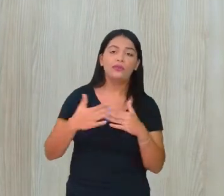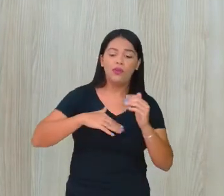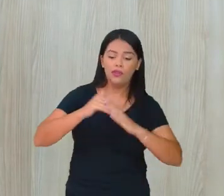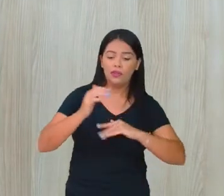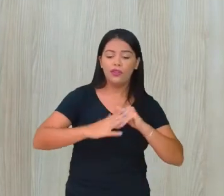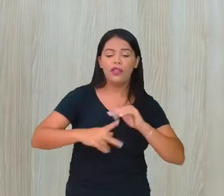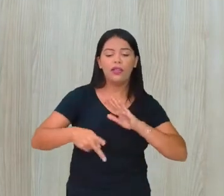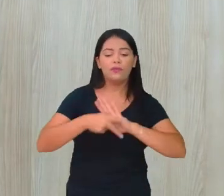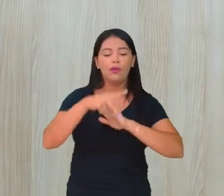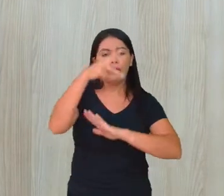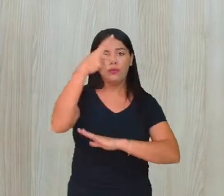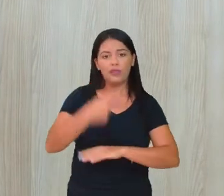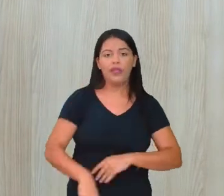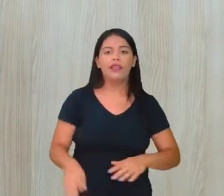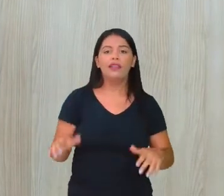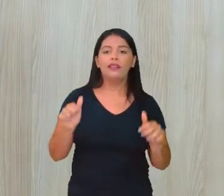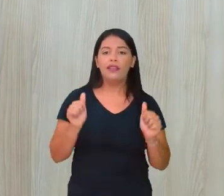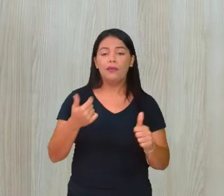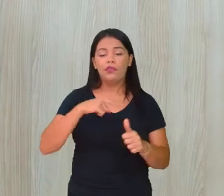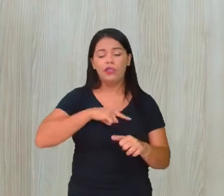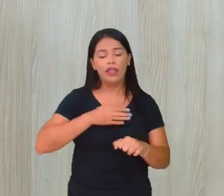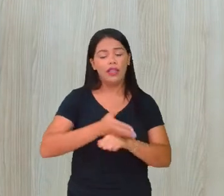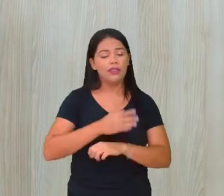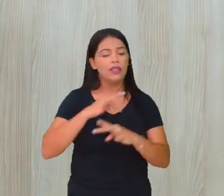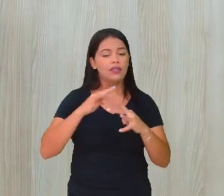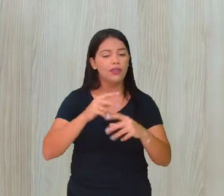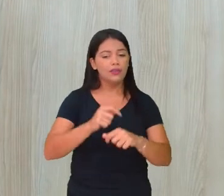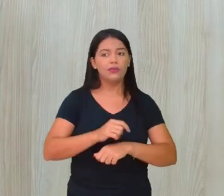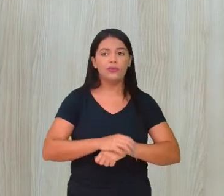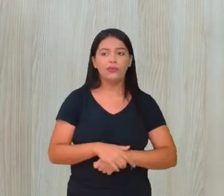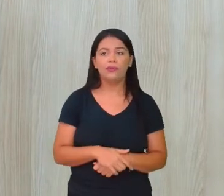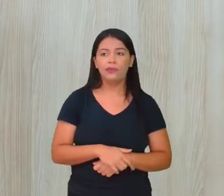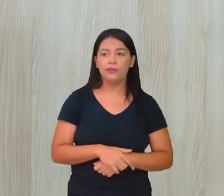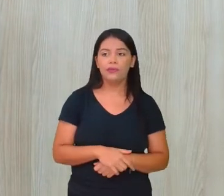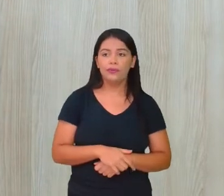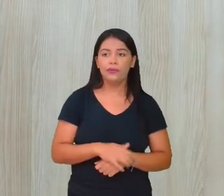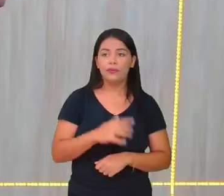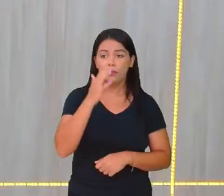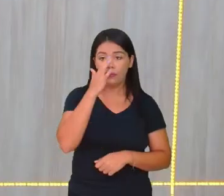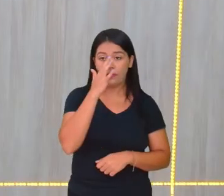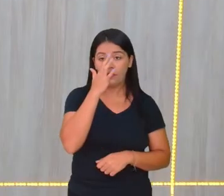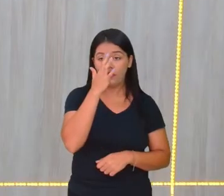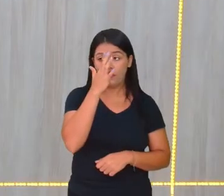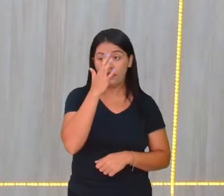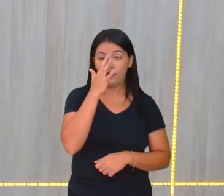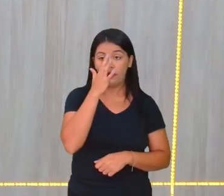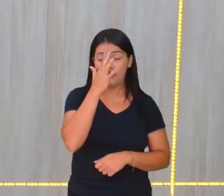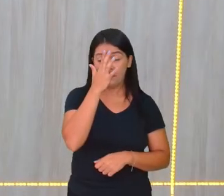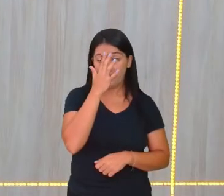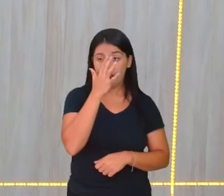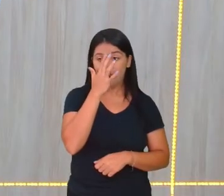ter acesso a tudo isso, não é, Camille? Então, vamos lá.